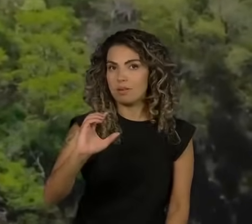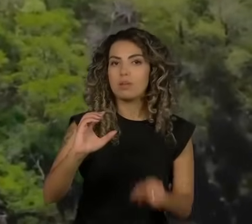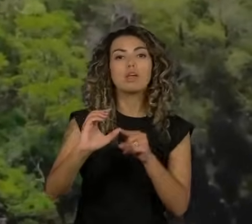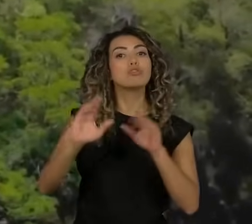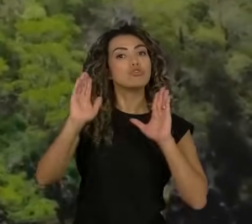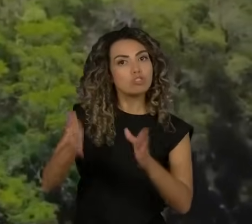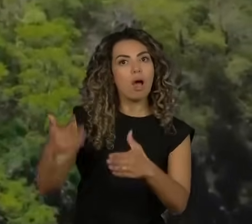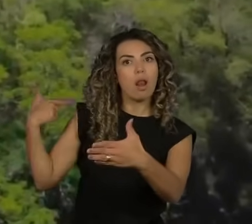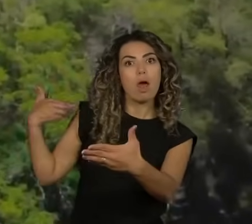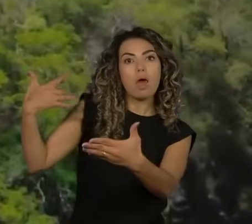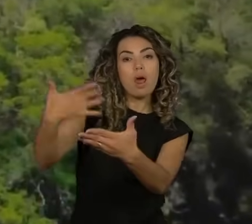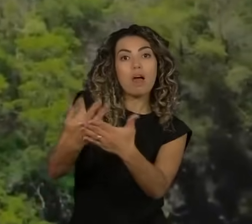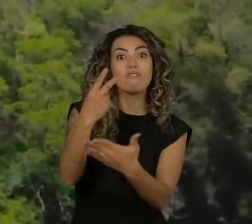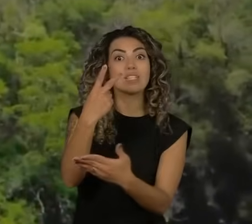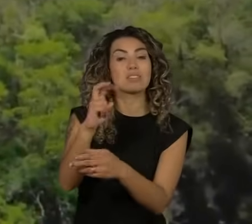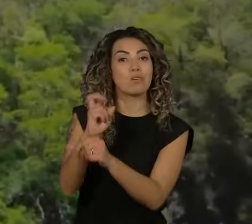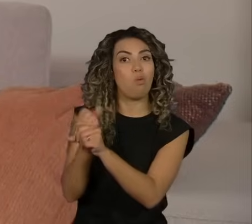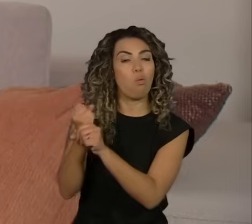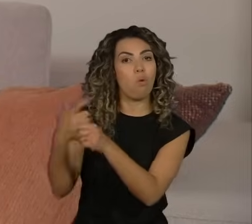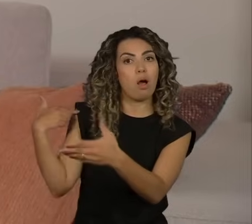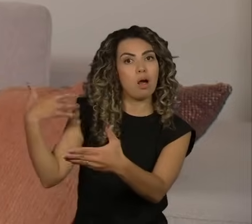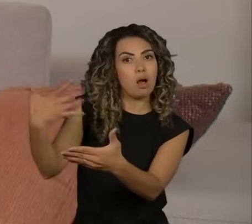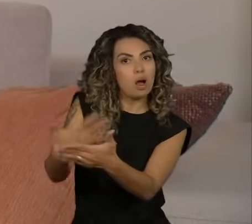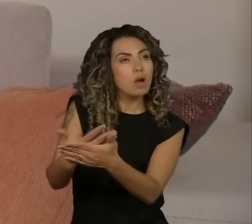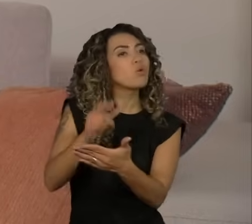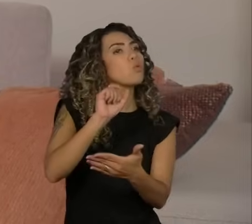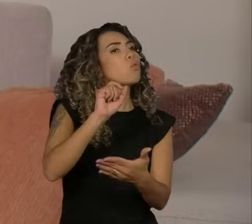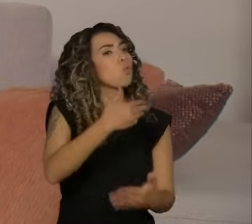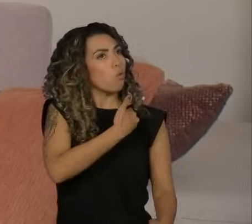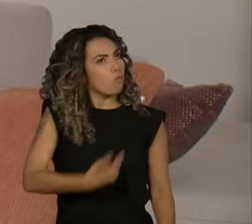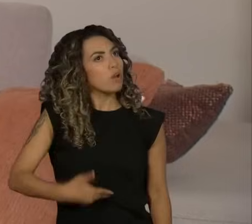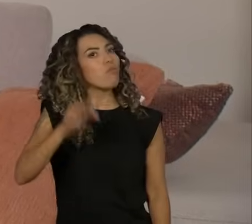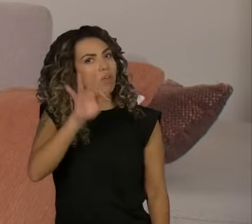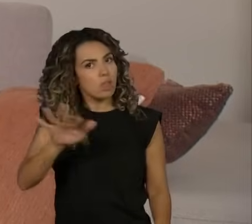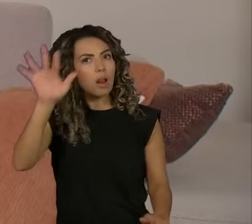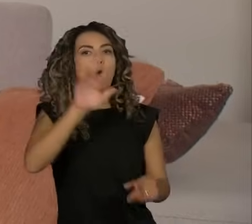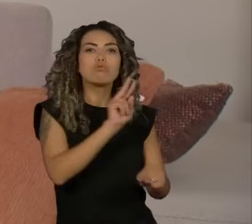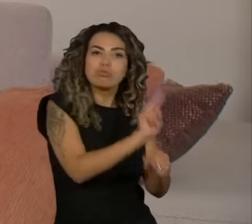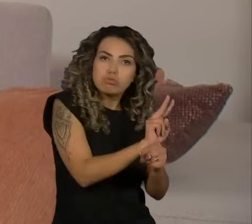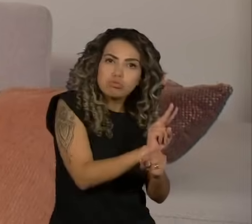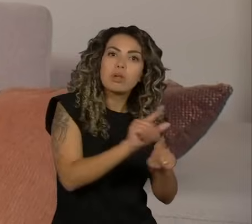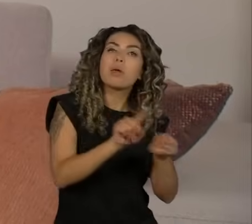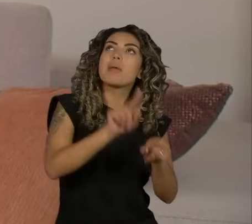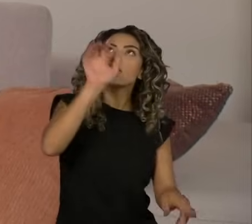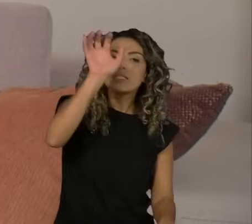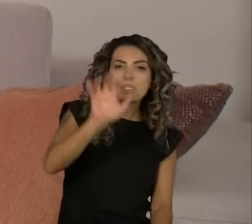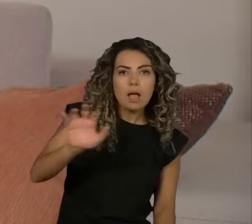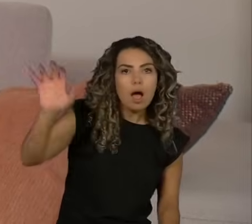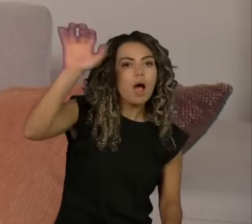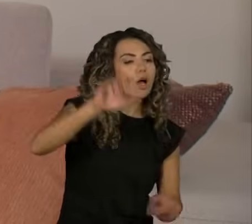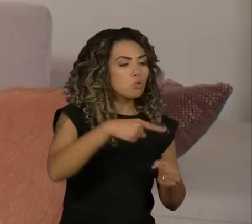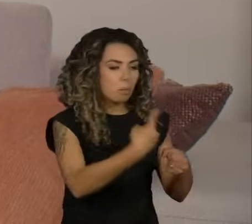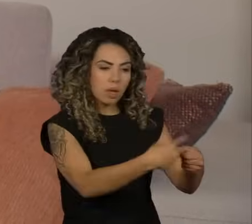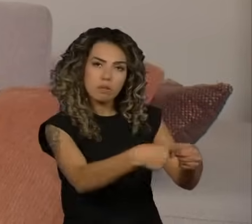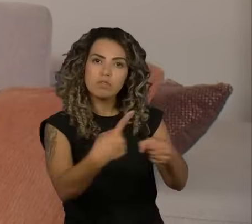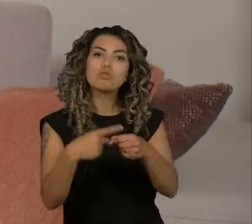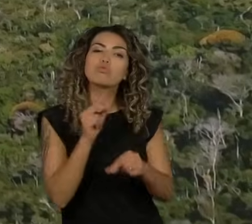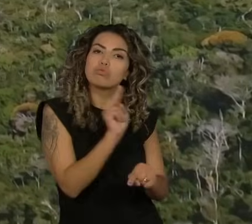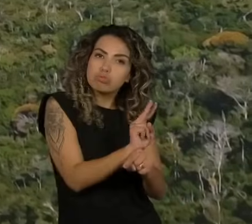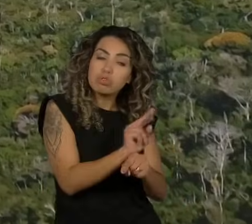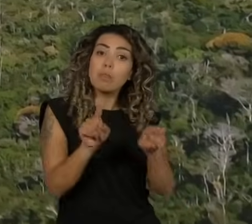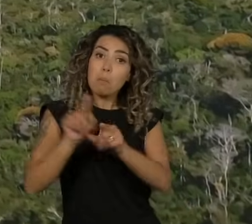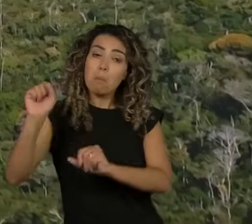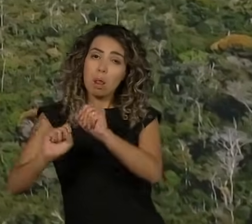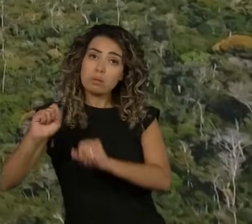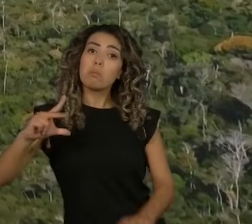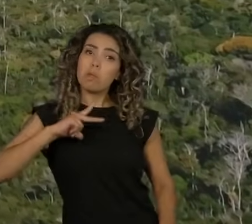com as áreas que são protegidas pelo governo federal, pelos estados, pelos municípios e também por proprietários privados.